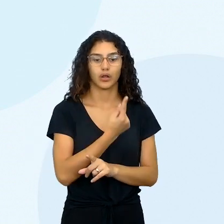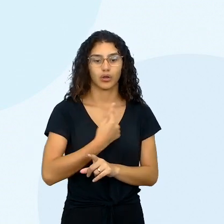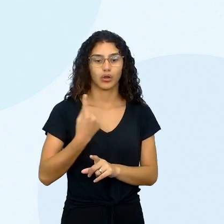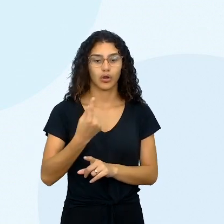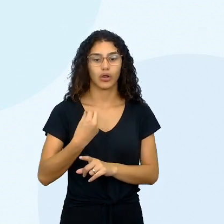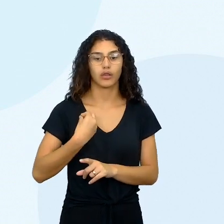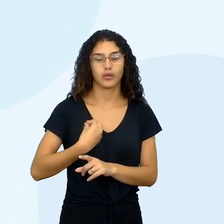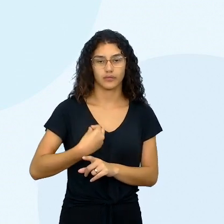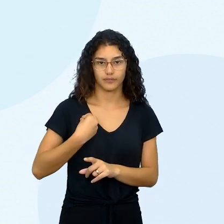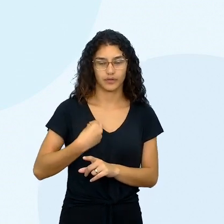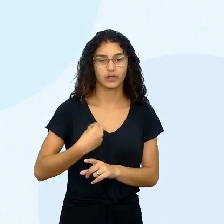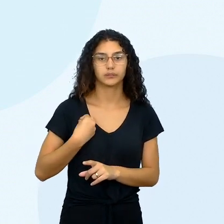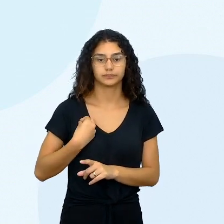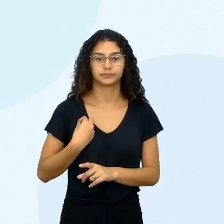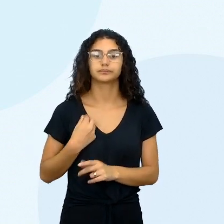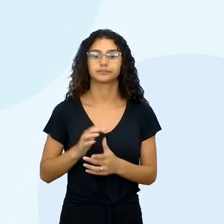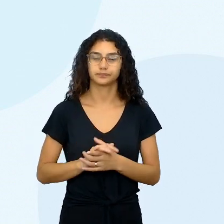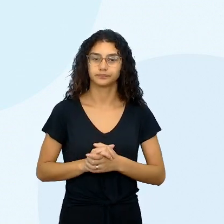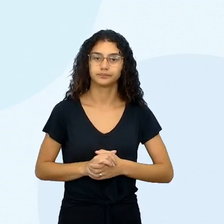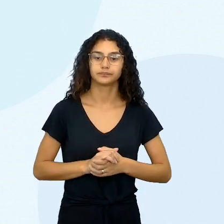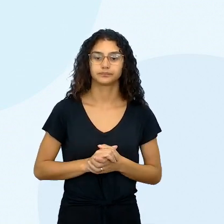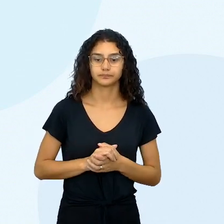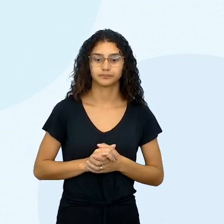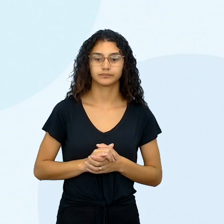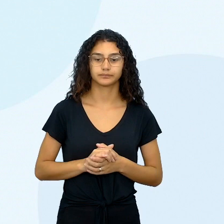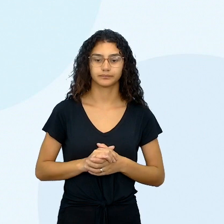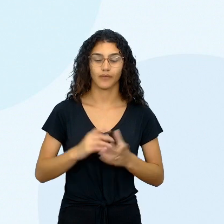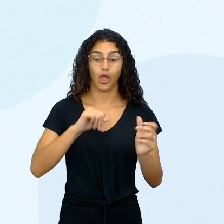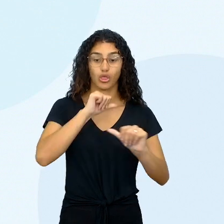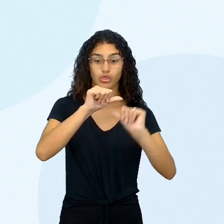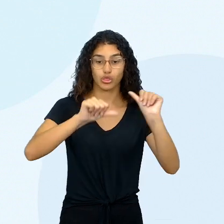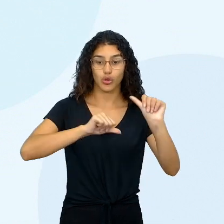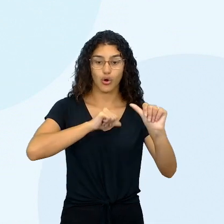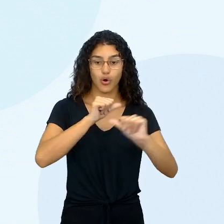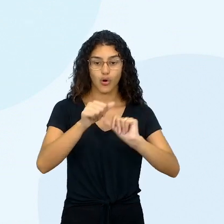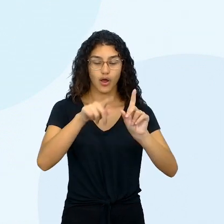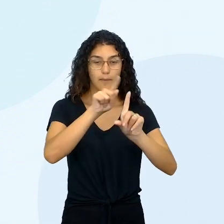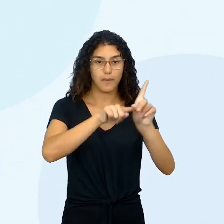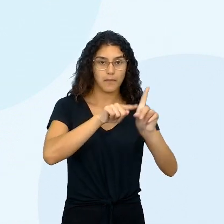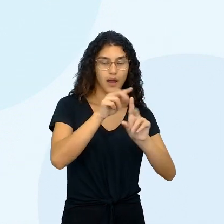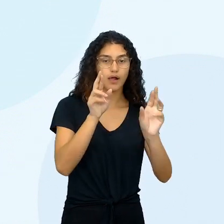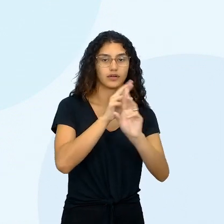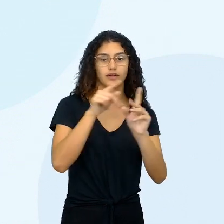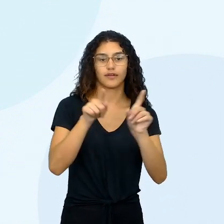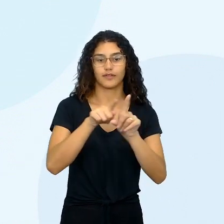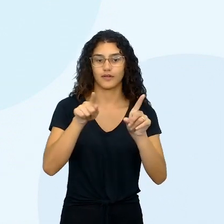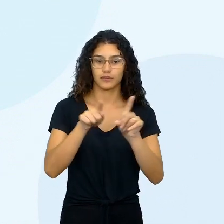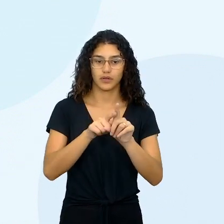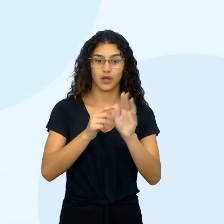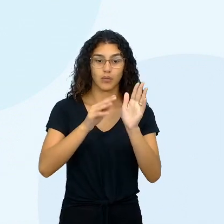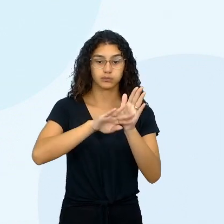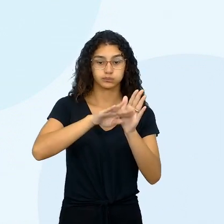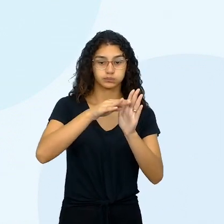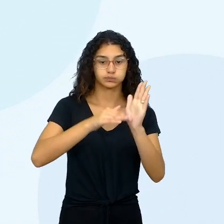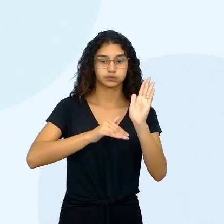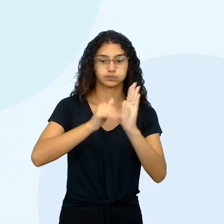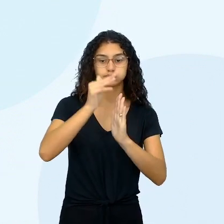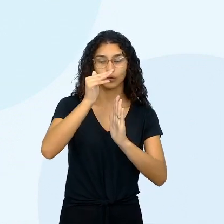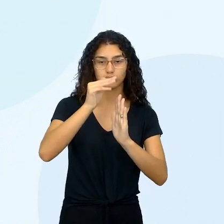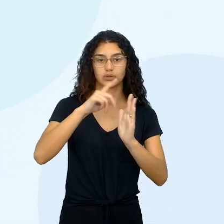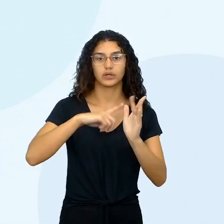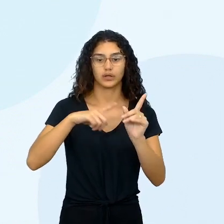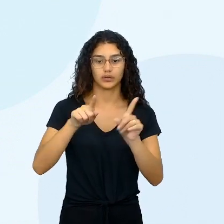da nossa vida terrestre aqui embaixo, né? A mudança climática está associada também a mudanças nas altas camadas da